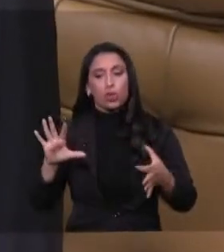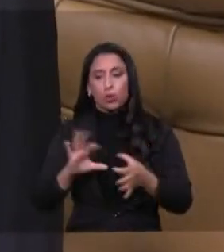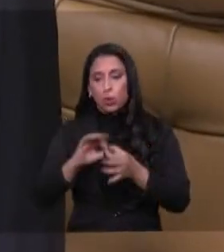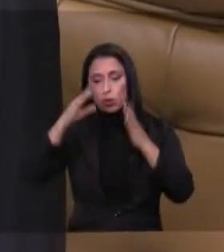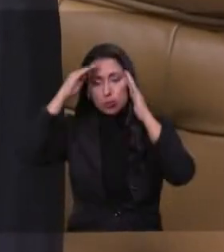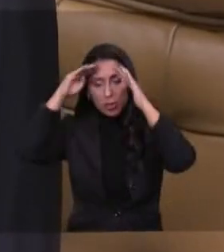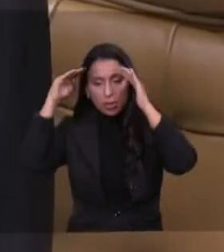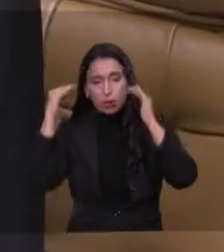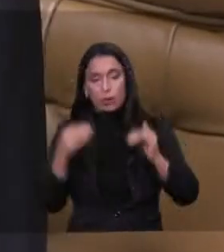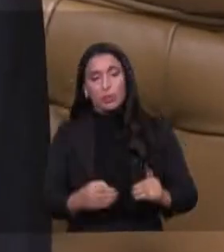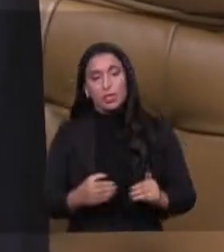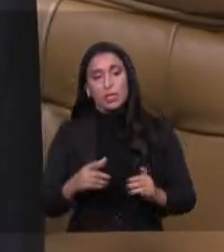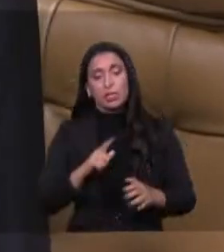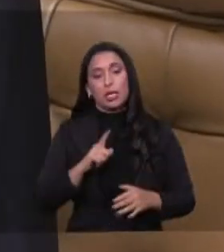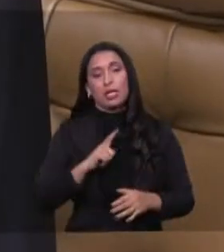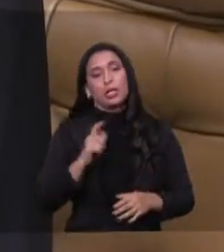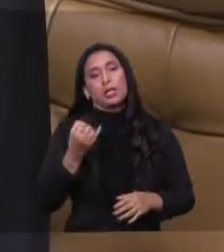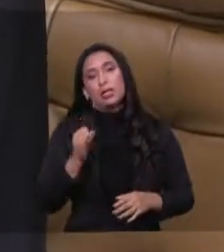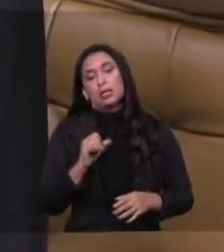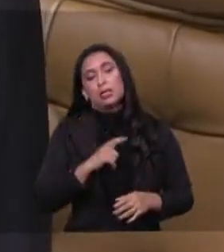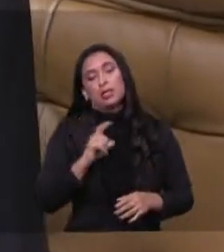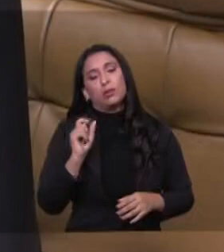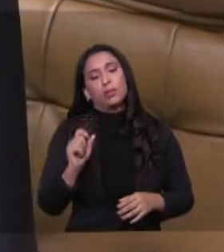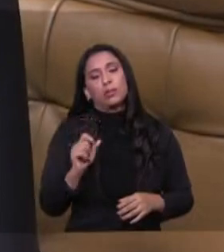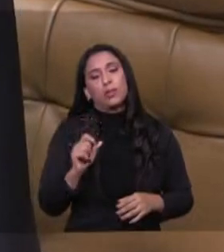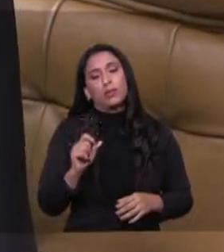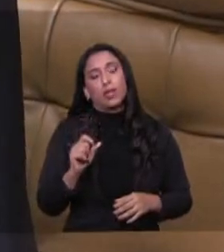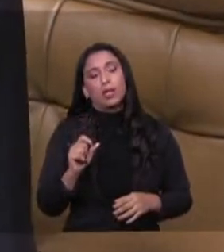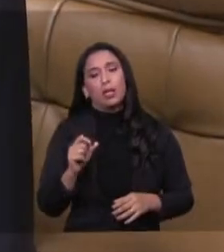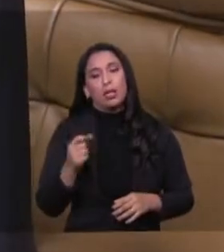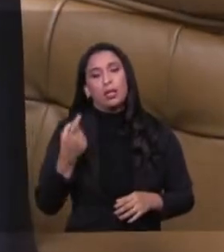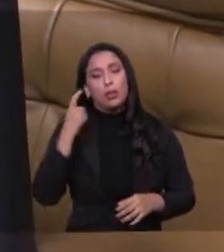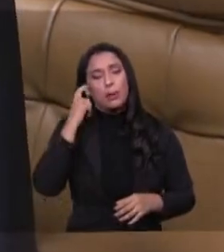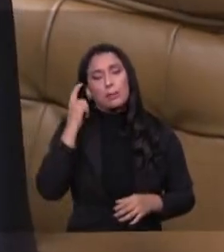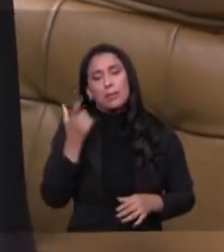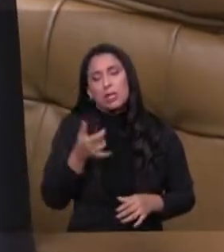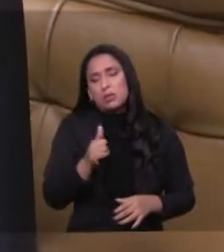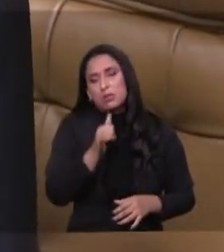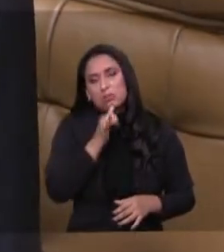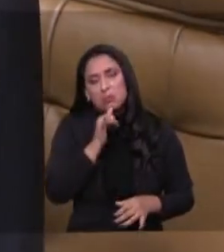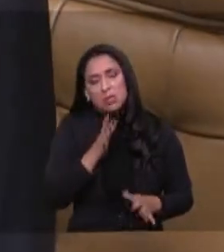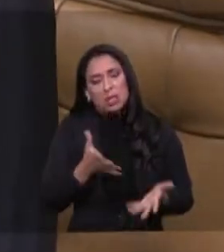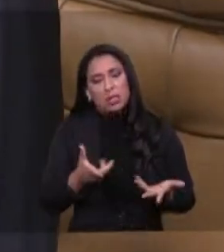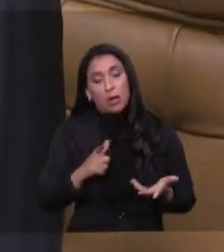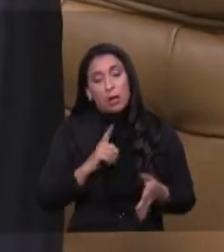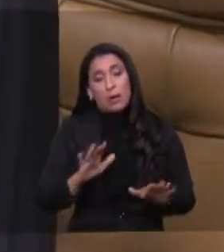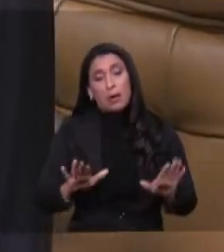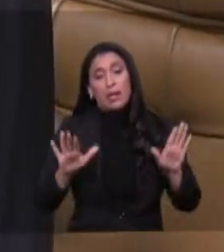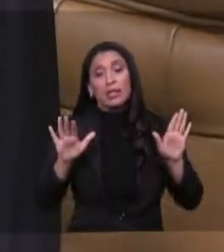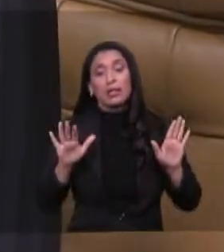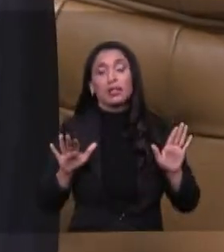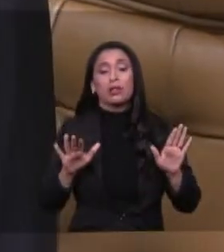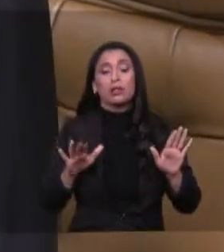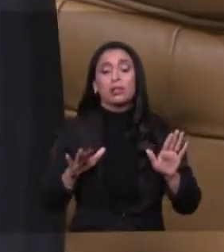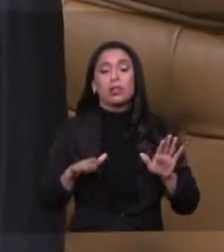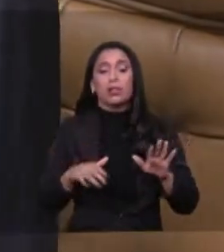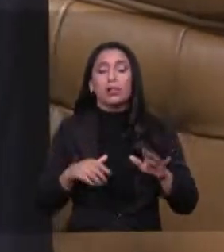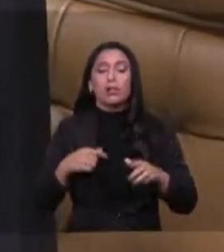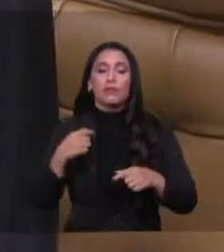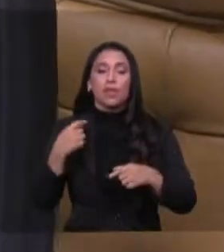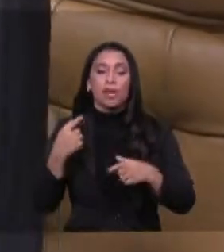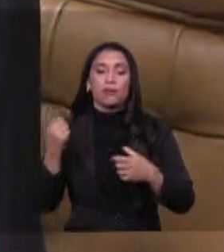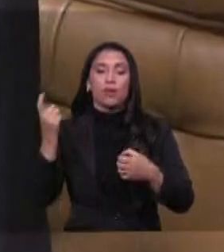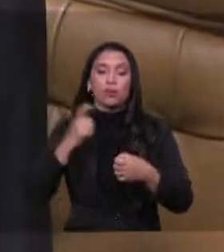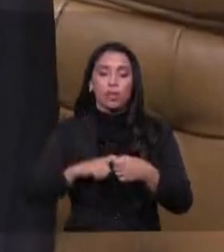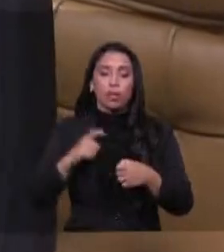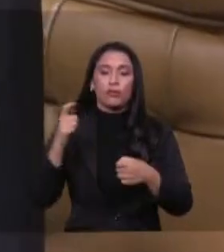vamos ficar consolidando esse... Veja, nem acho lamentável, nem acho deplorável esse eterno ritornelo.